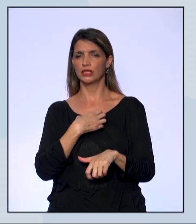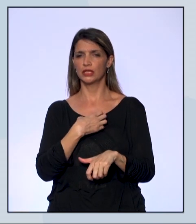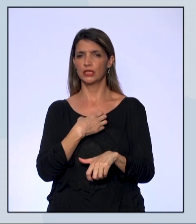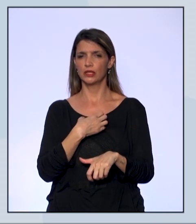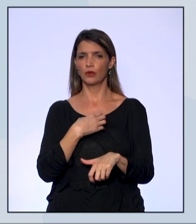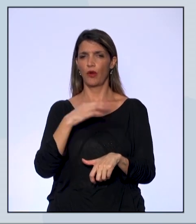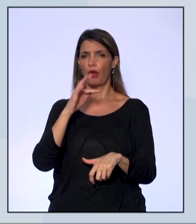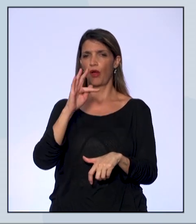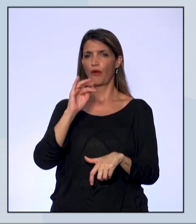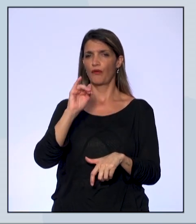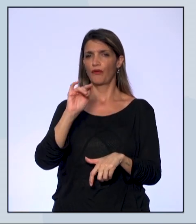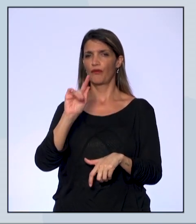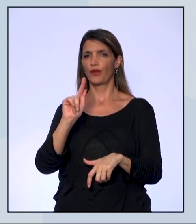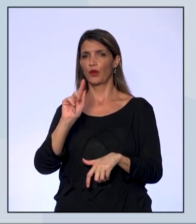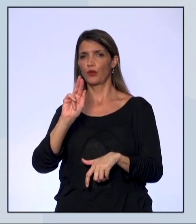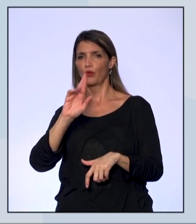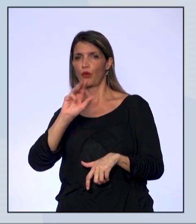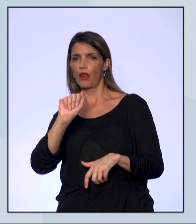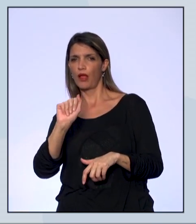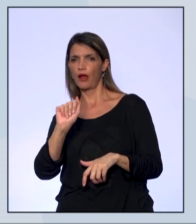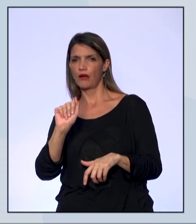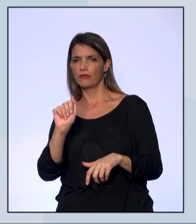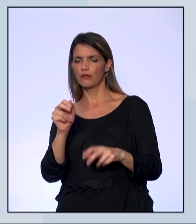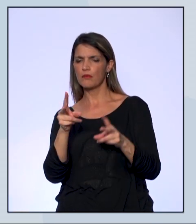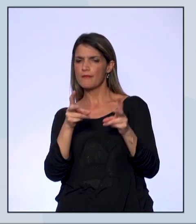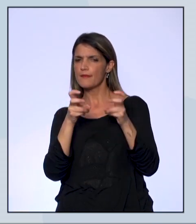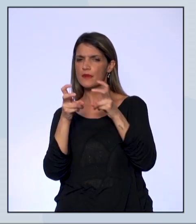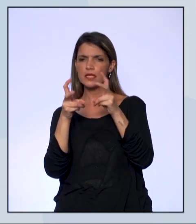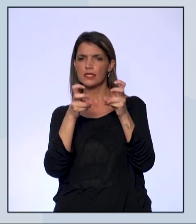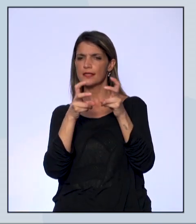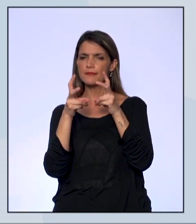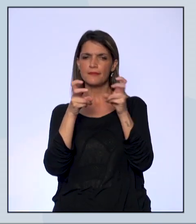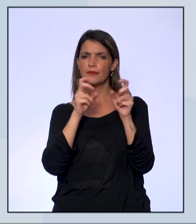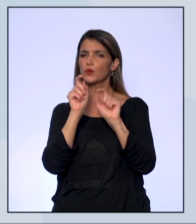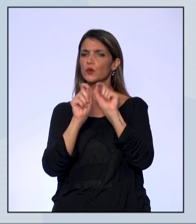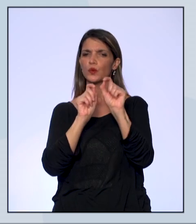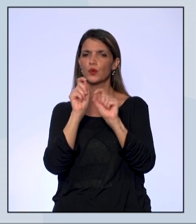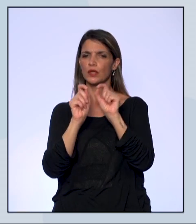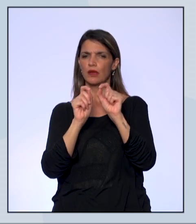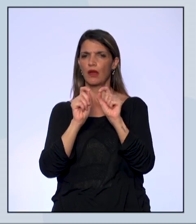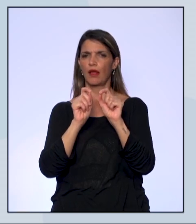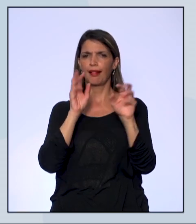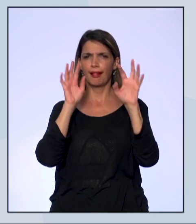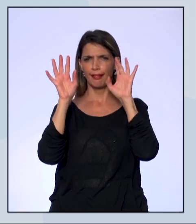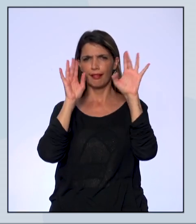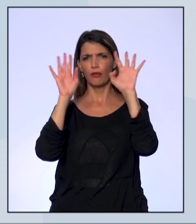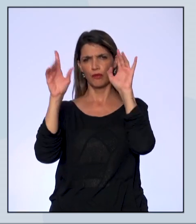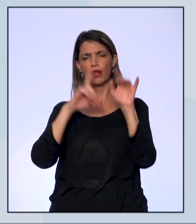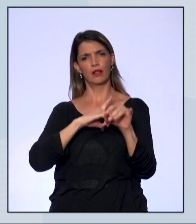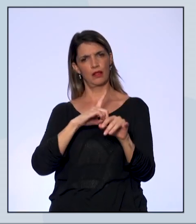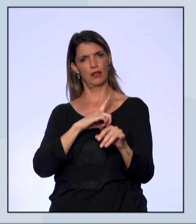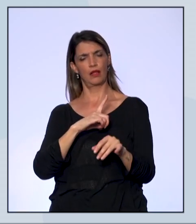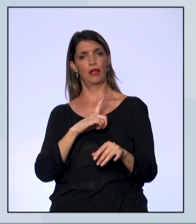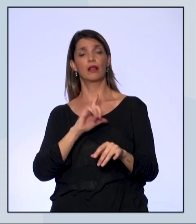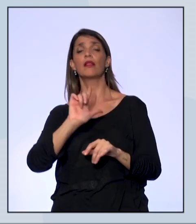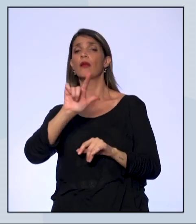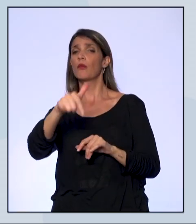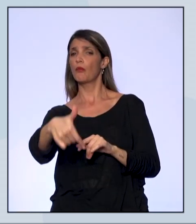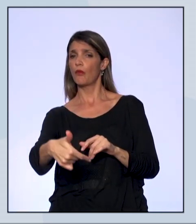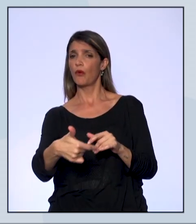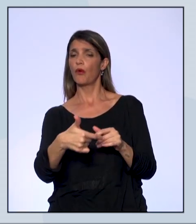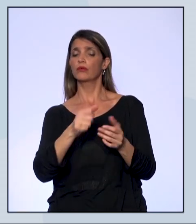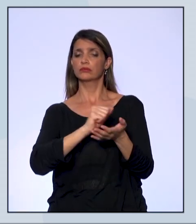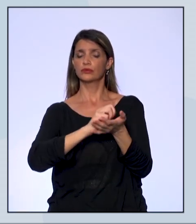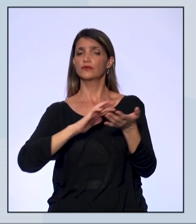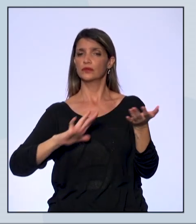figuras de linguagem então vamos observar que é uma apresentação teórica né vai ter alguns exercícios de sete só